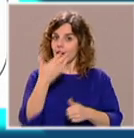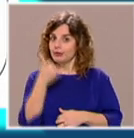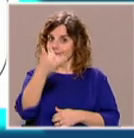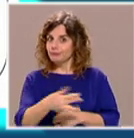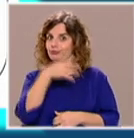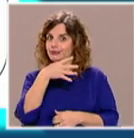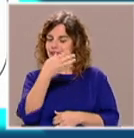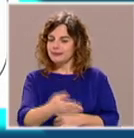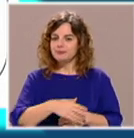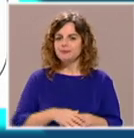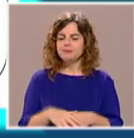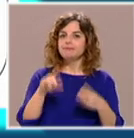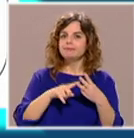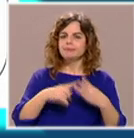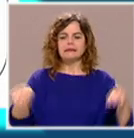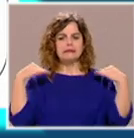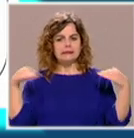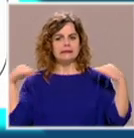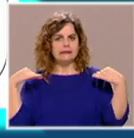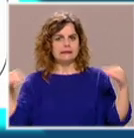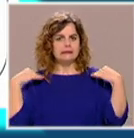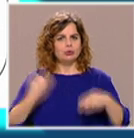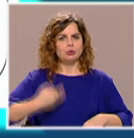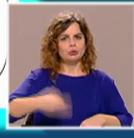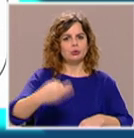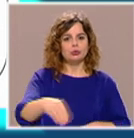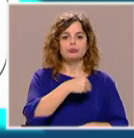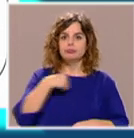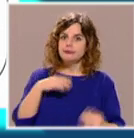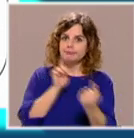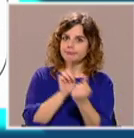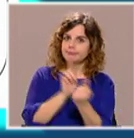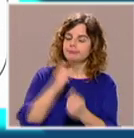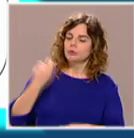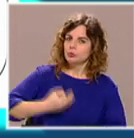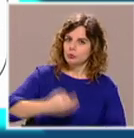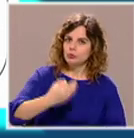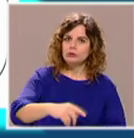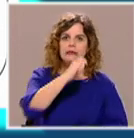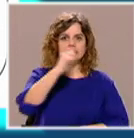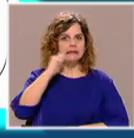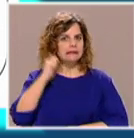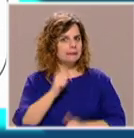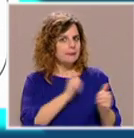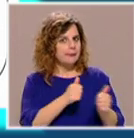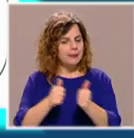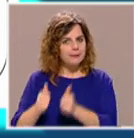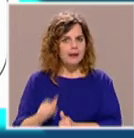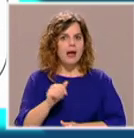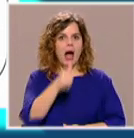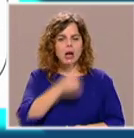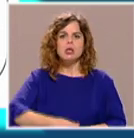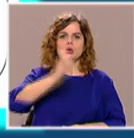aula, praticar exercício físico regular, ir ao médico regularmente, fazer uma boa higiene oral e beber água